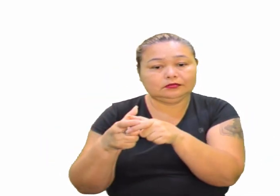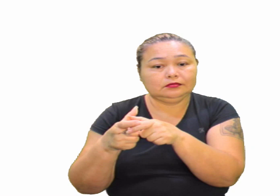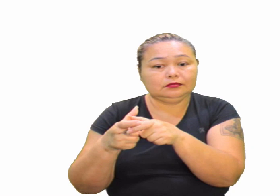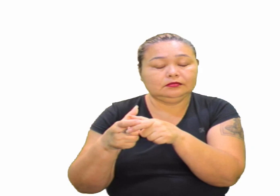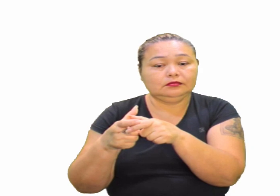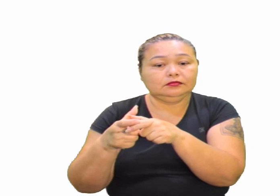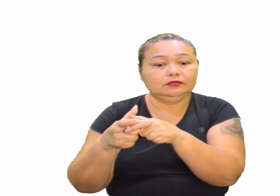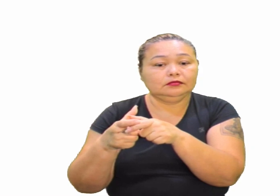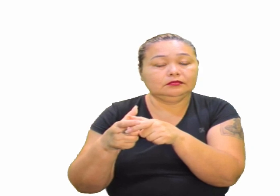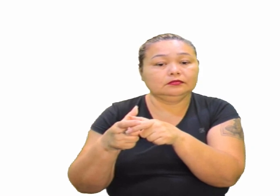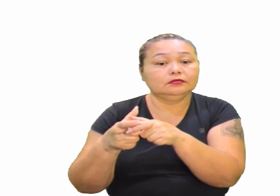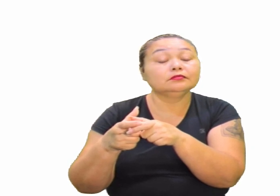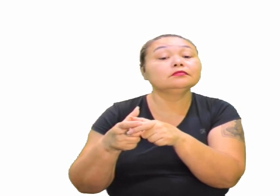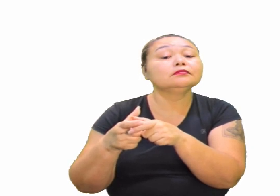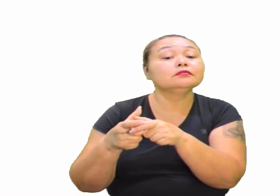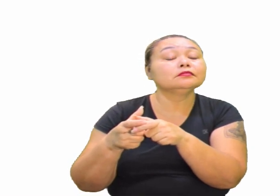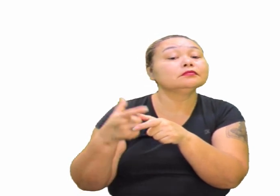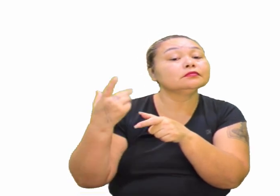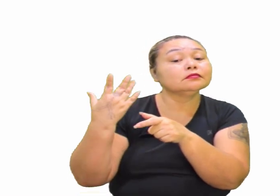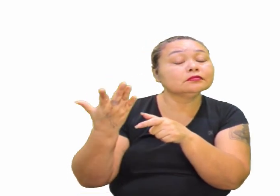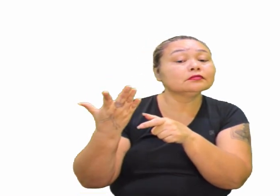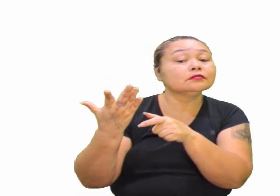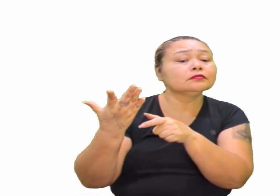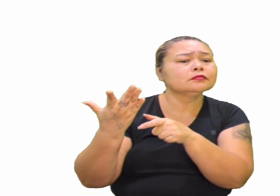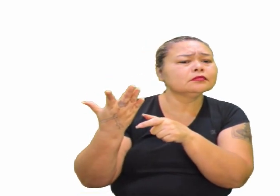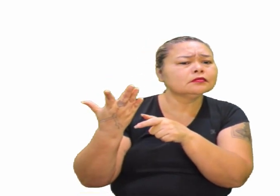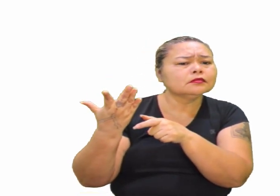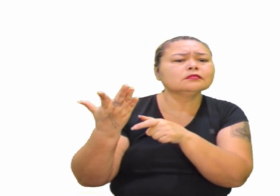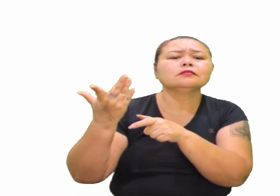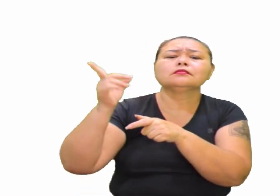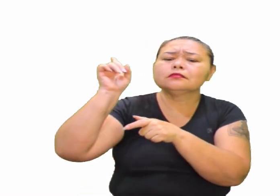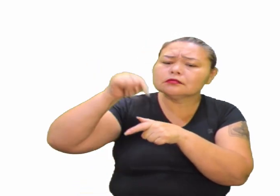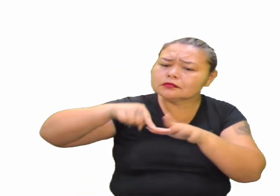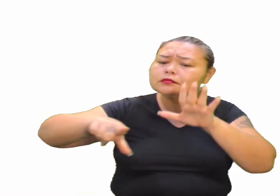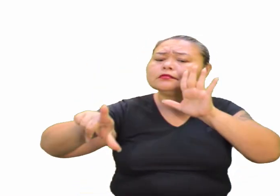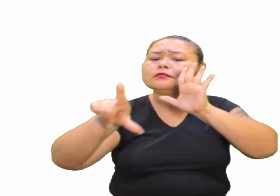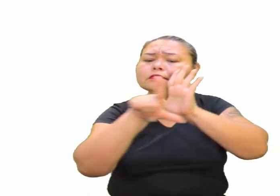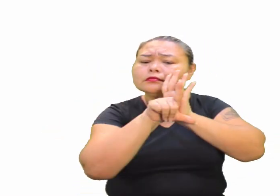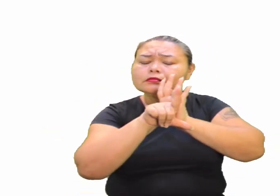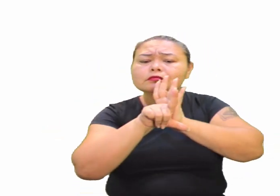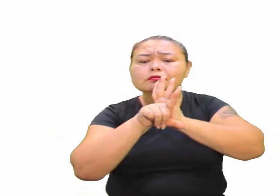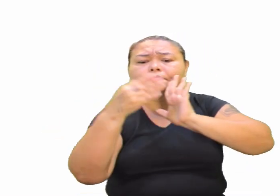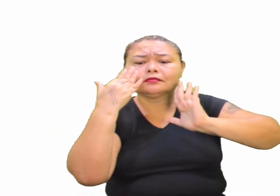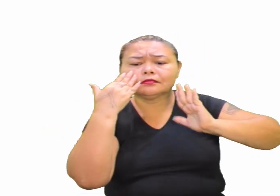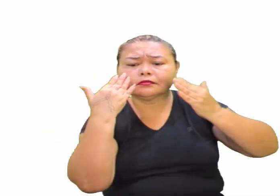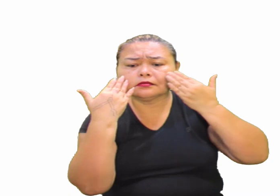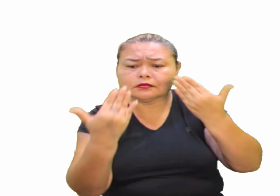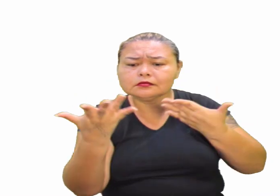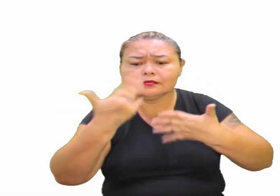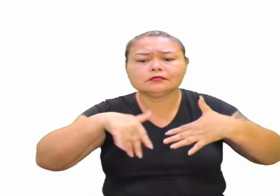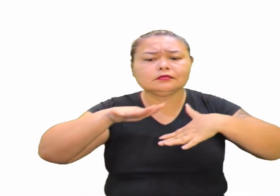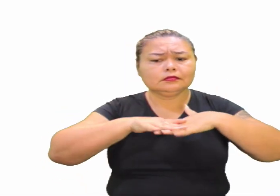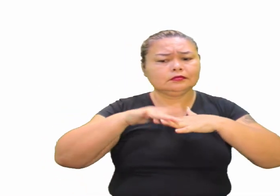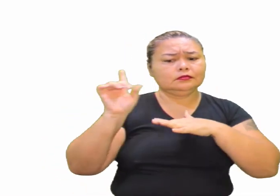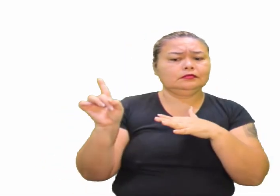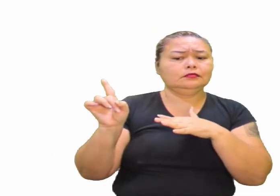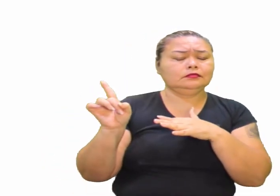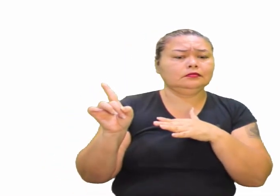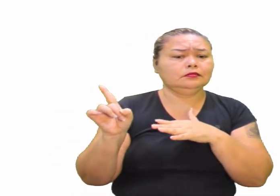proporção. Então, olha, isso é uma lei comprovada